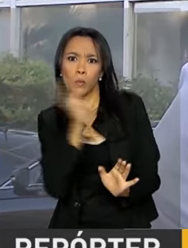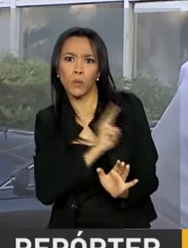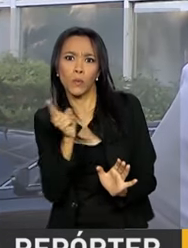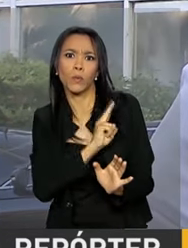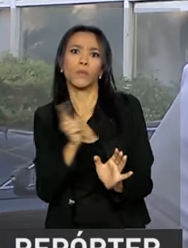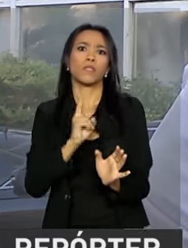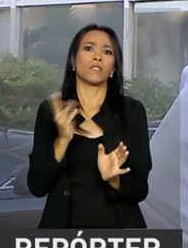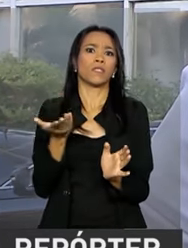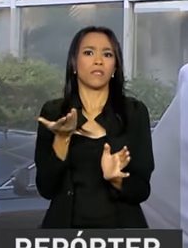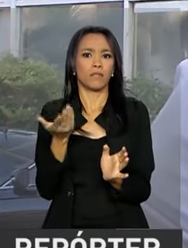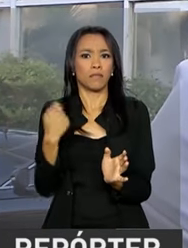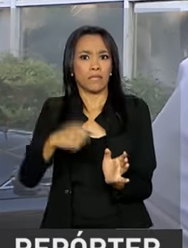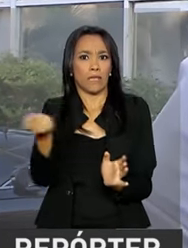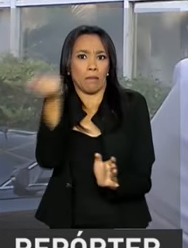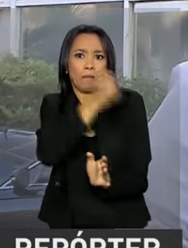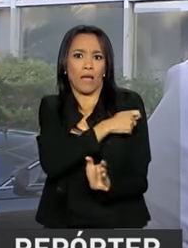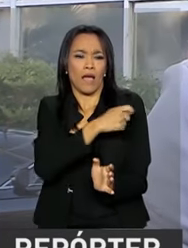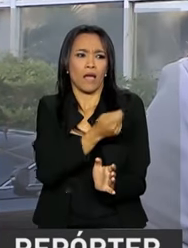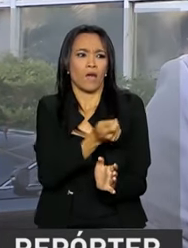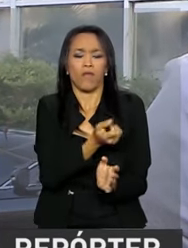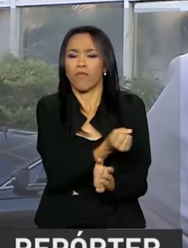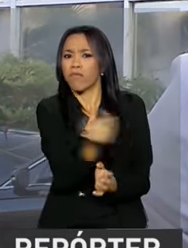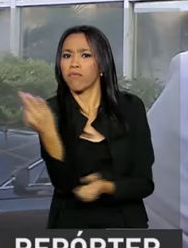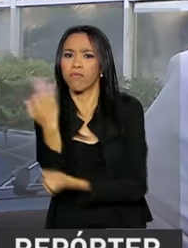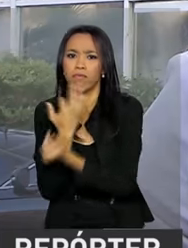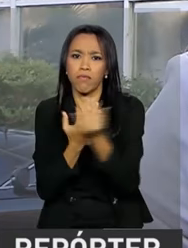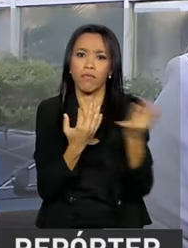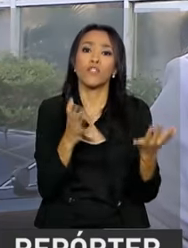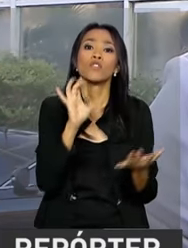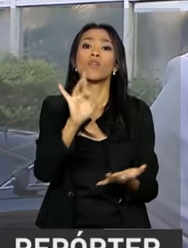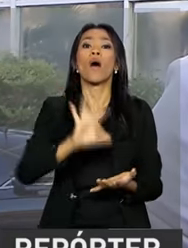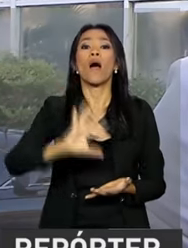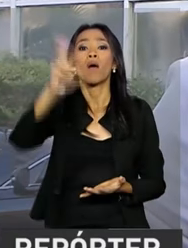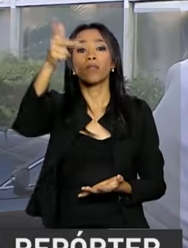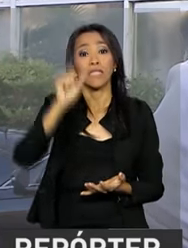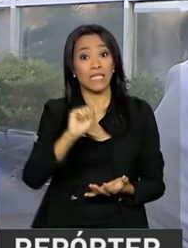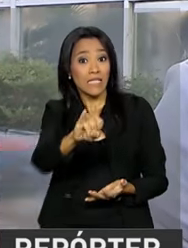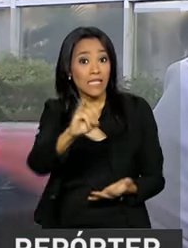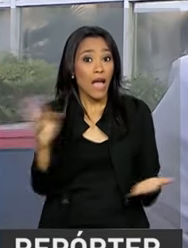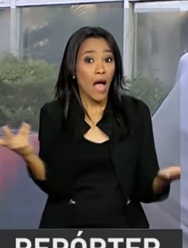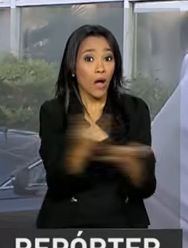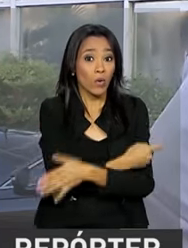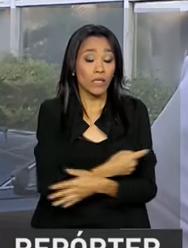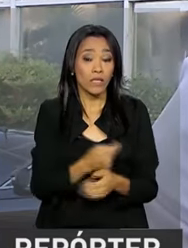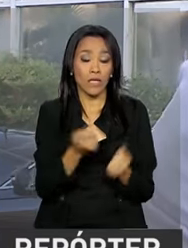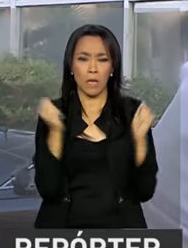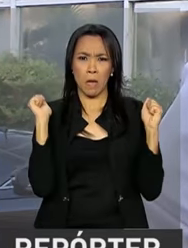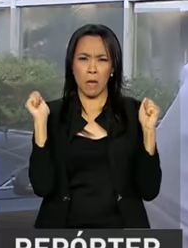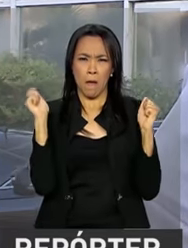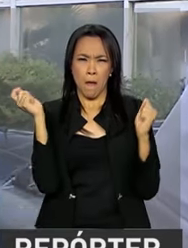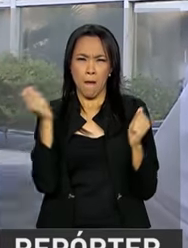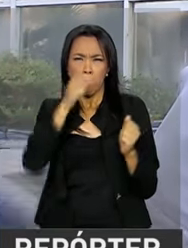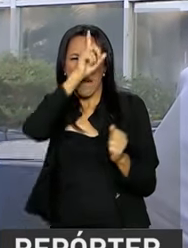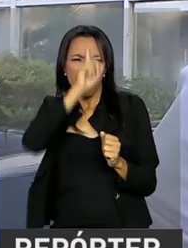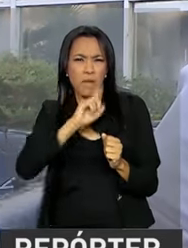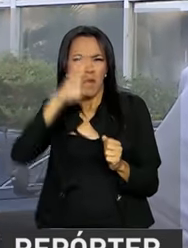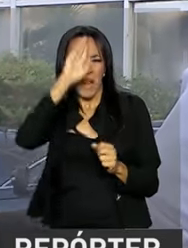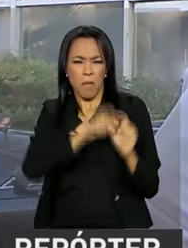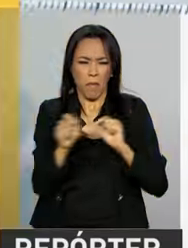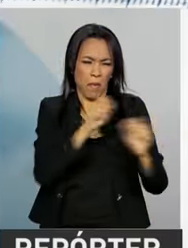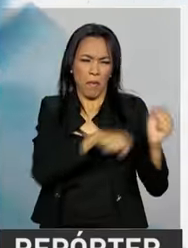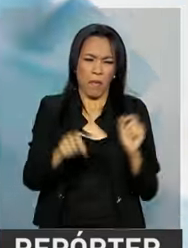garante que o maior número de pessoas sejam vacinadas isso só deve ocorrer se acontecer casos de epidemia em zonas urbanas do